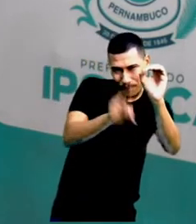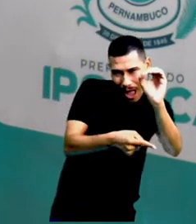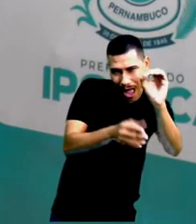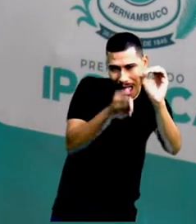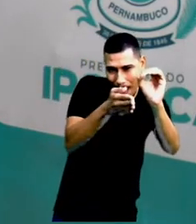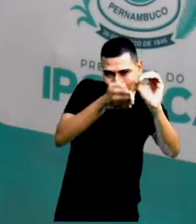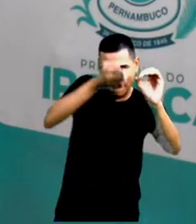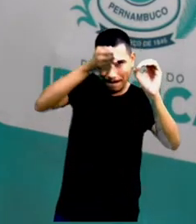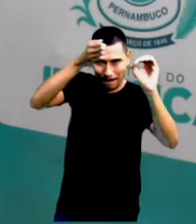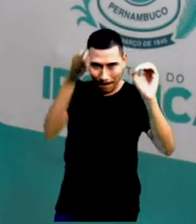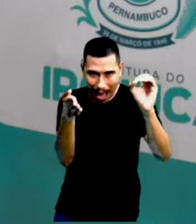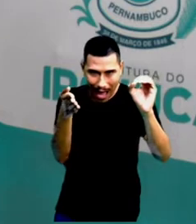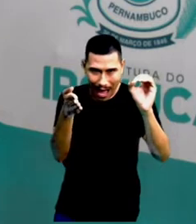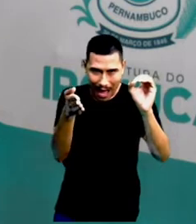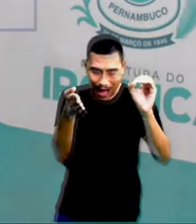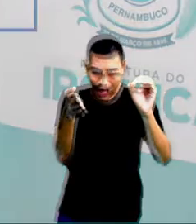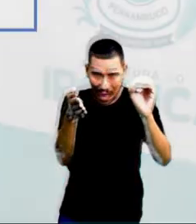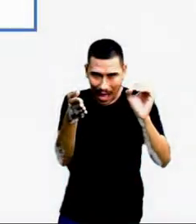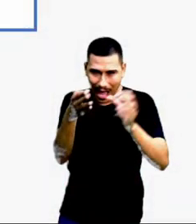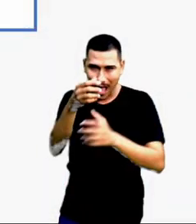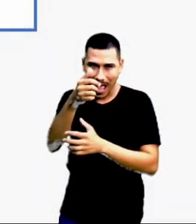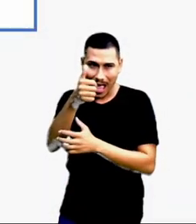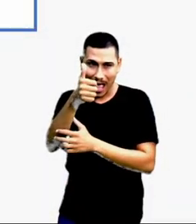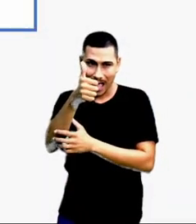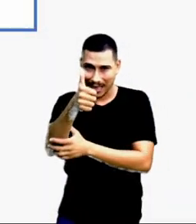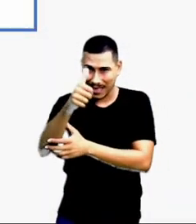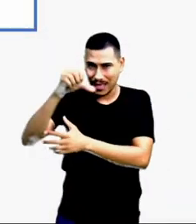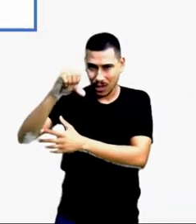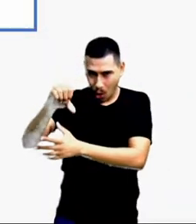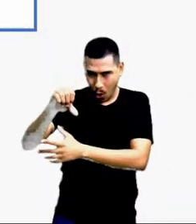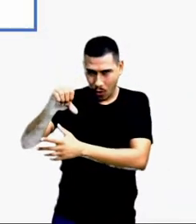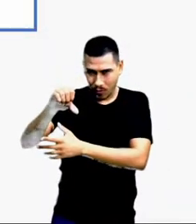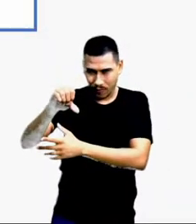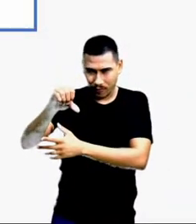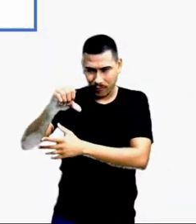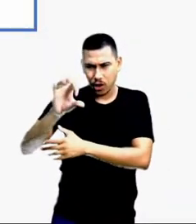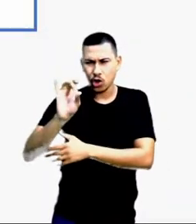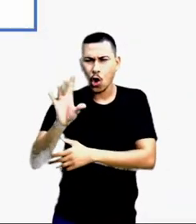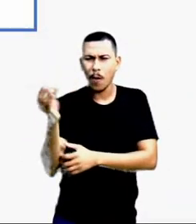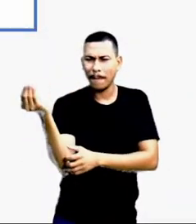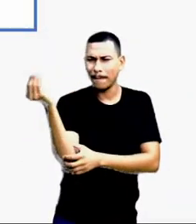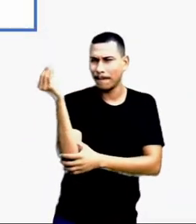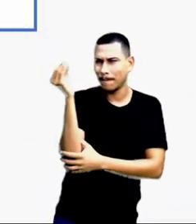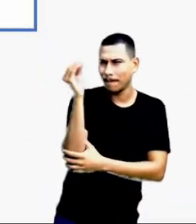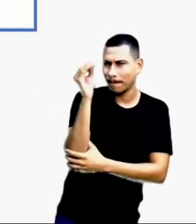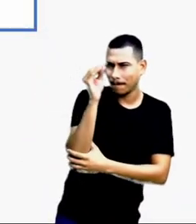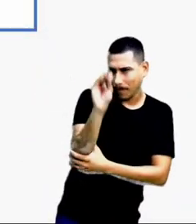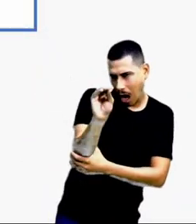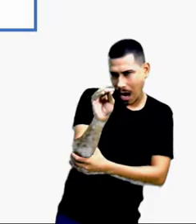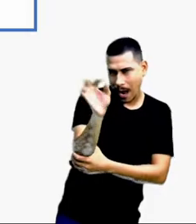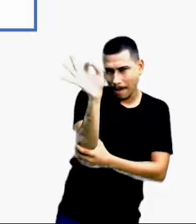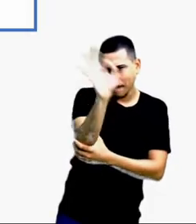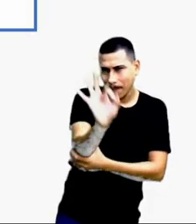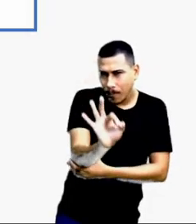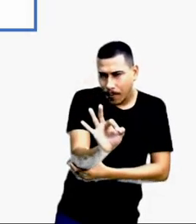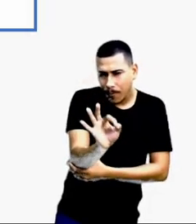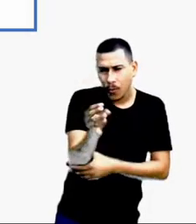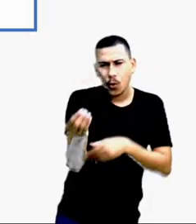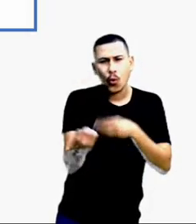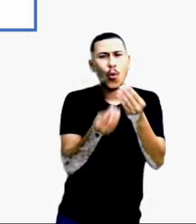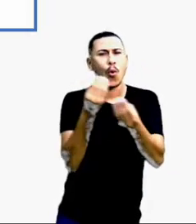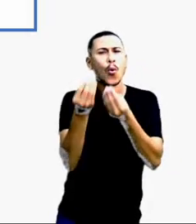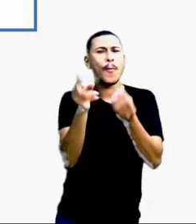da, são os décimos ficar assim basta a gente colocar na forma que da porcentagem da fração